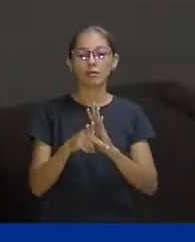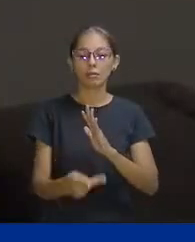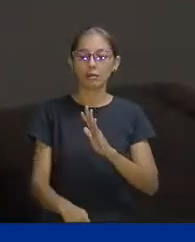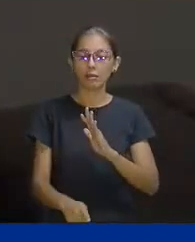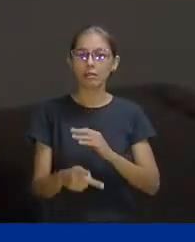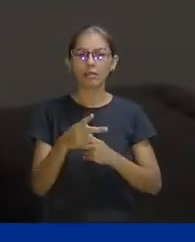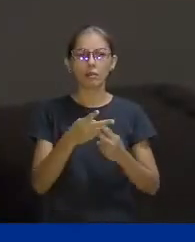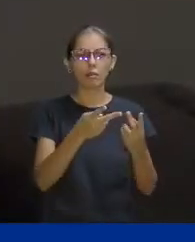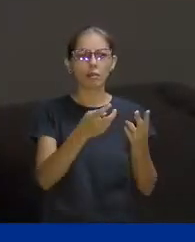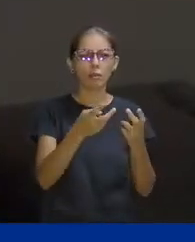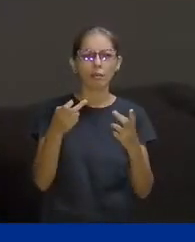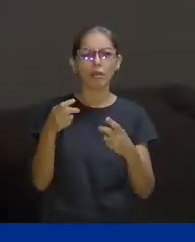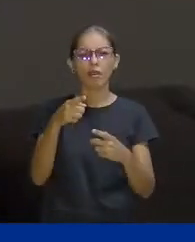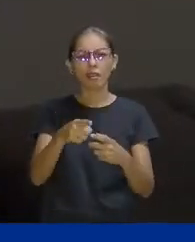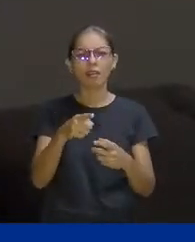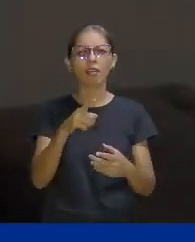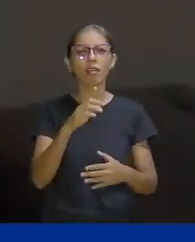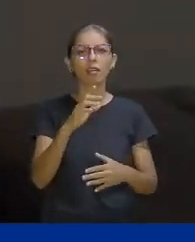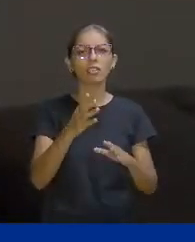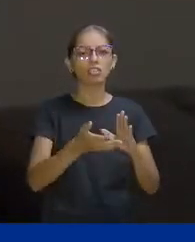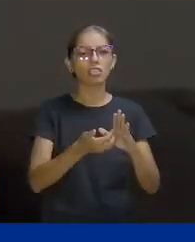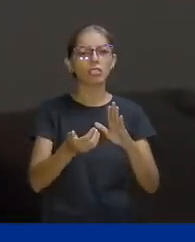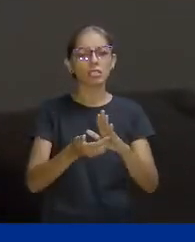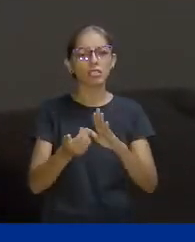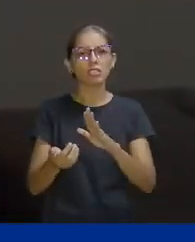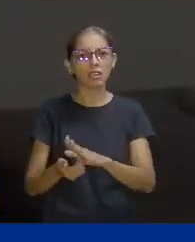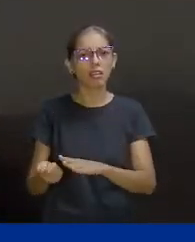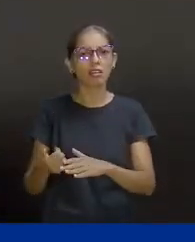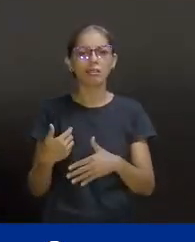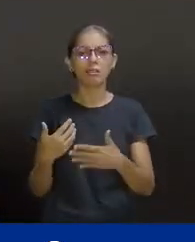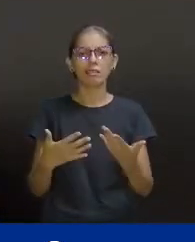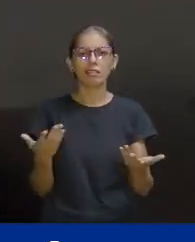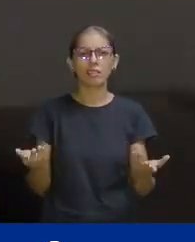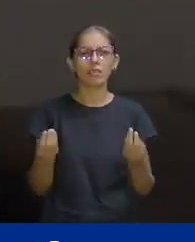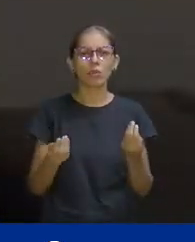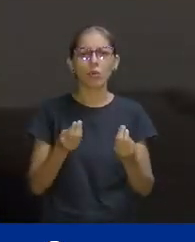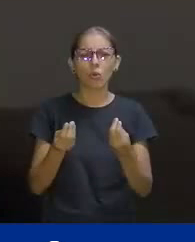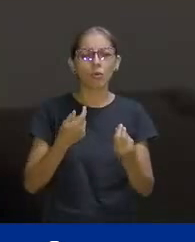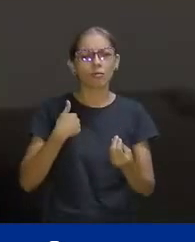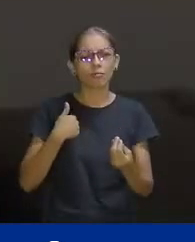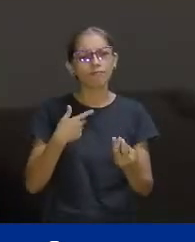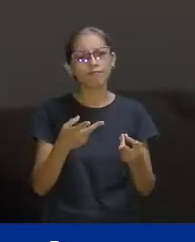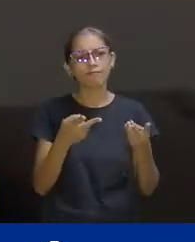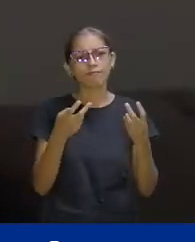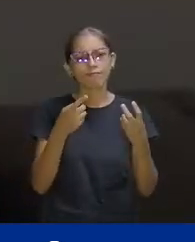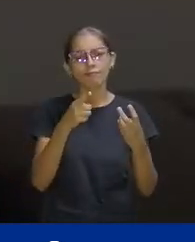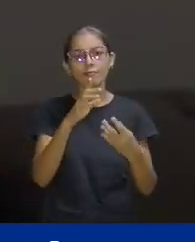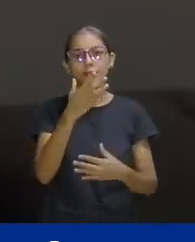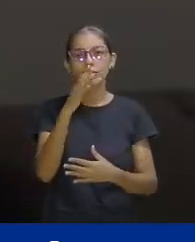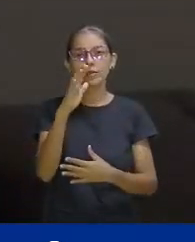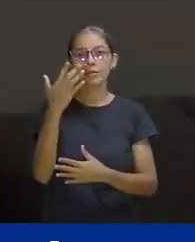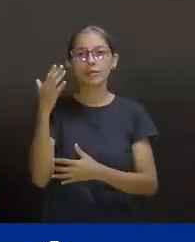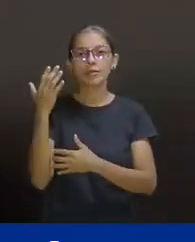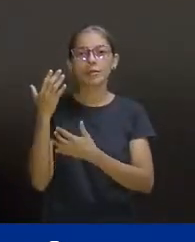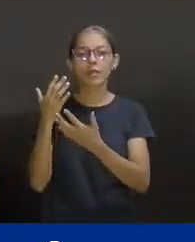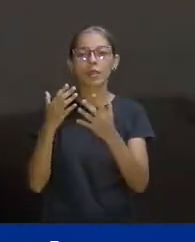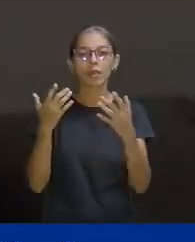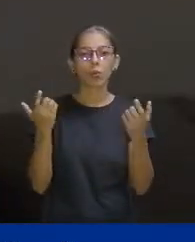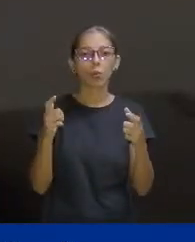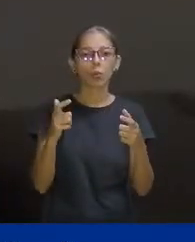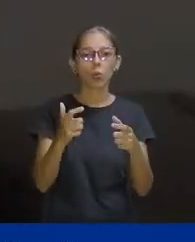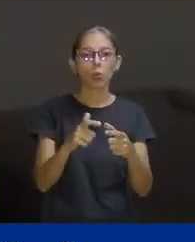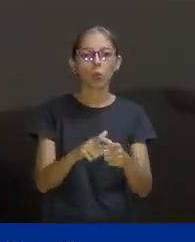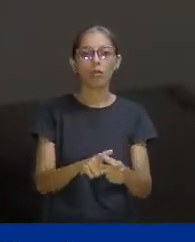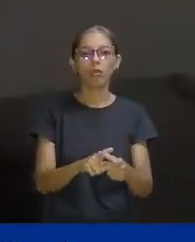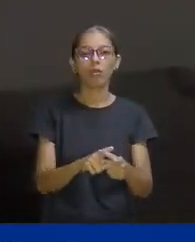nossa floresta. Não é fácil a gente, que é nativo aqui da região, ver a nossa Amazônia ser sacrificada por